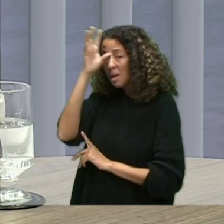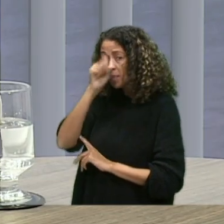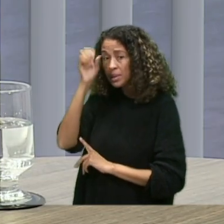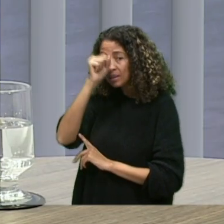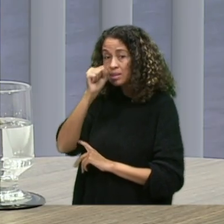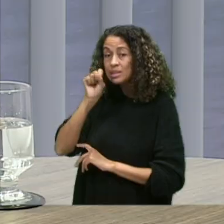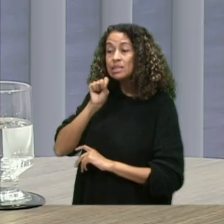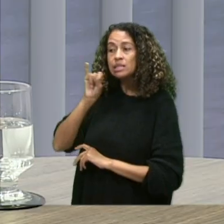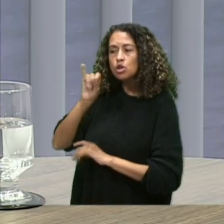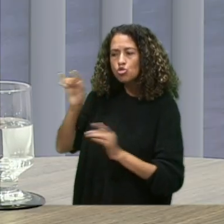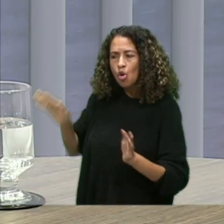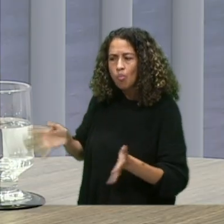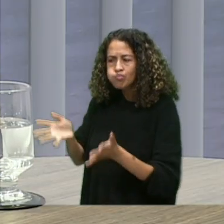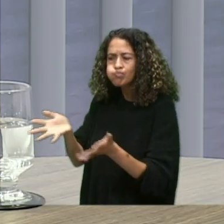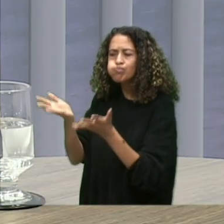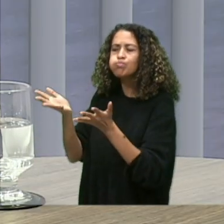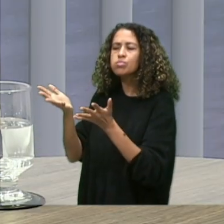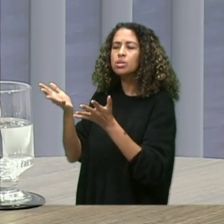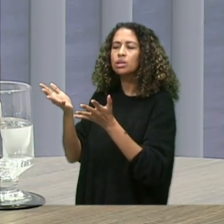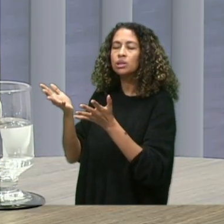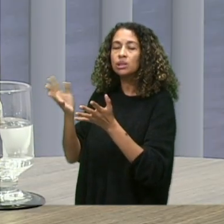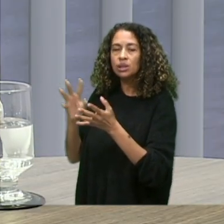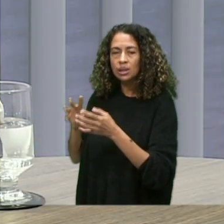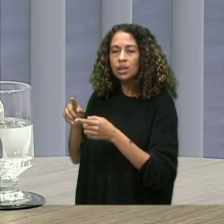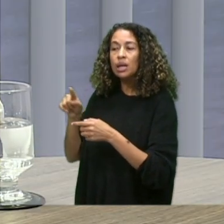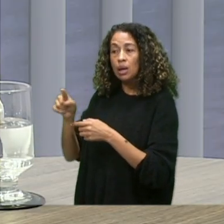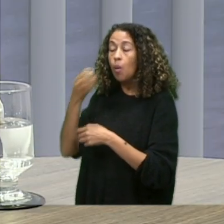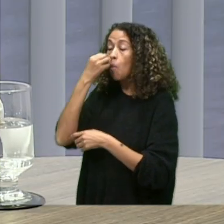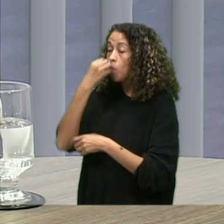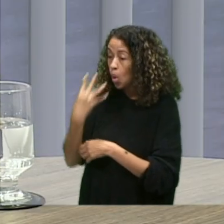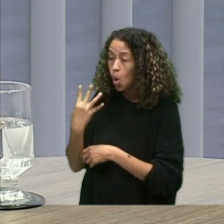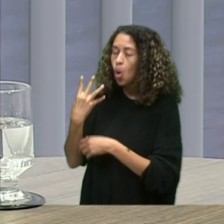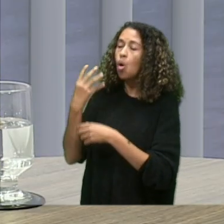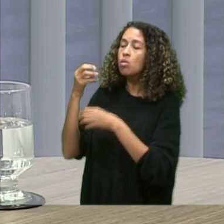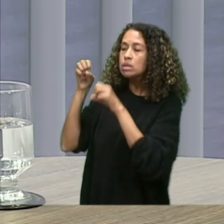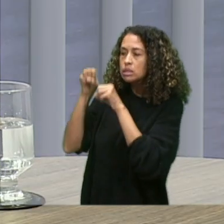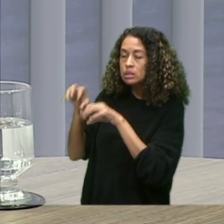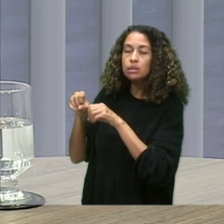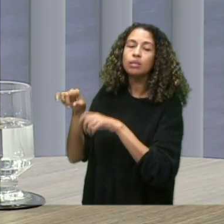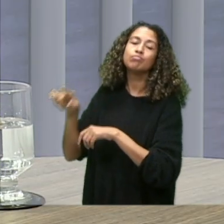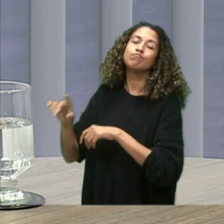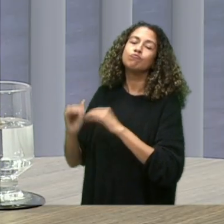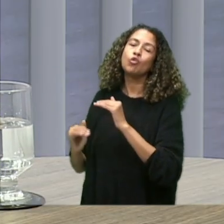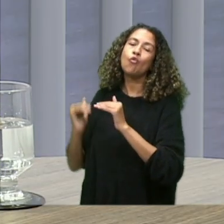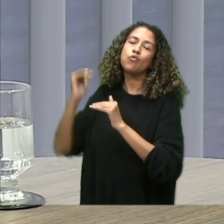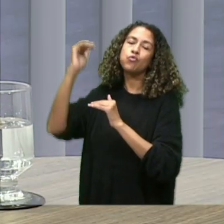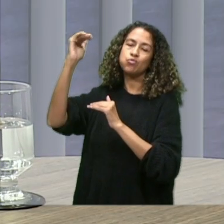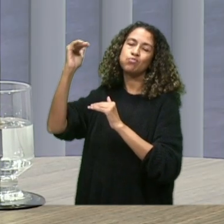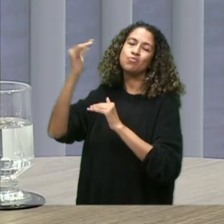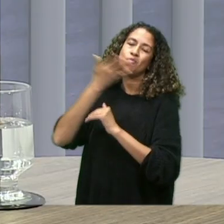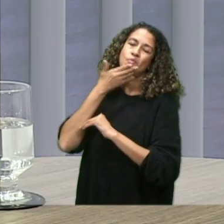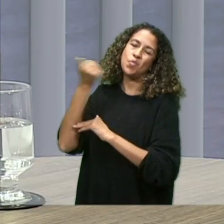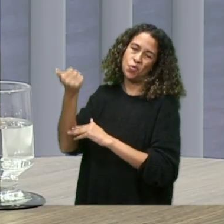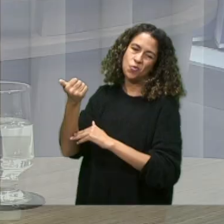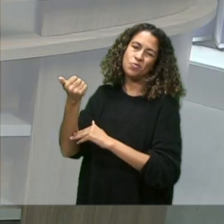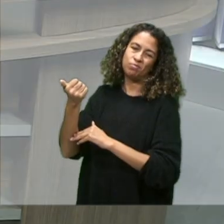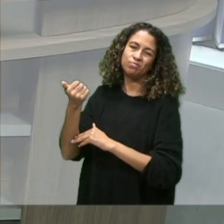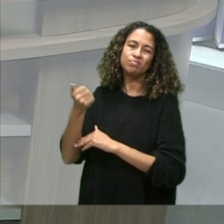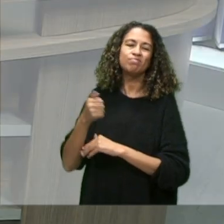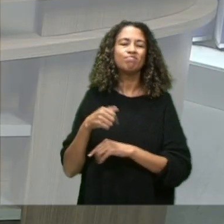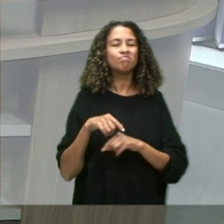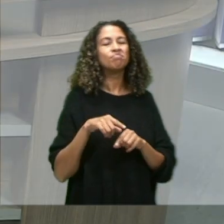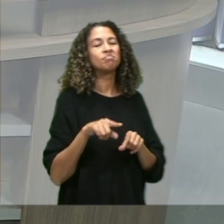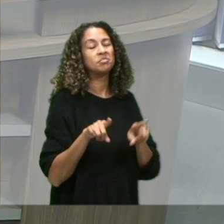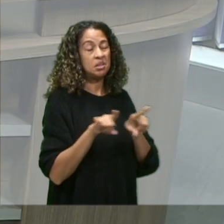gente conseguir incluir para elas coisas boas, a gente vai formar adultos melhores. E mostrar,